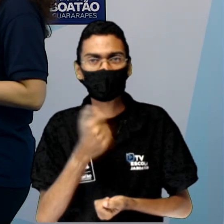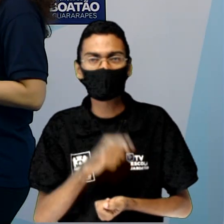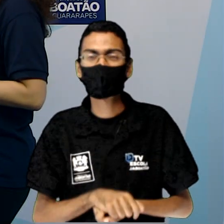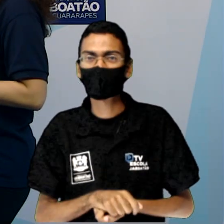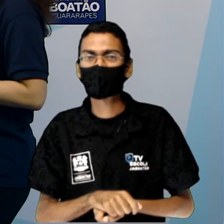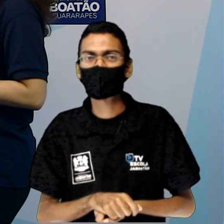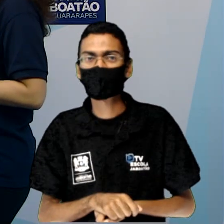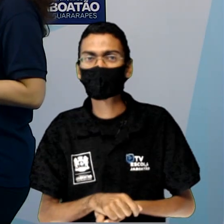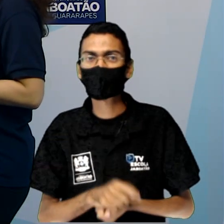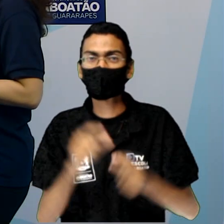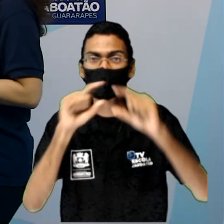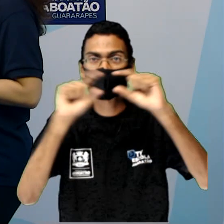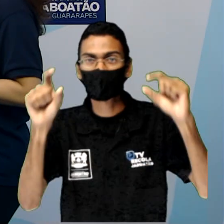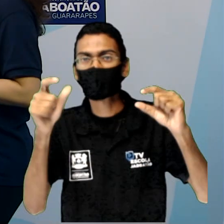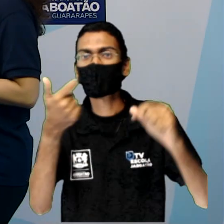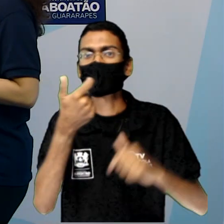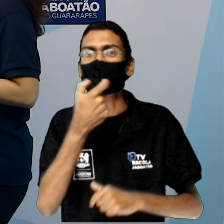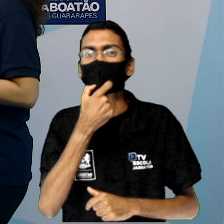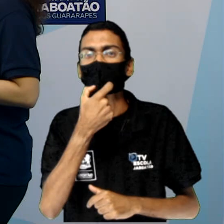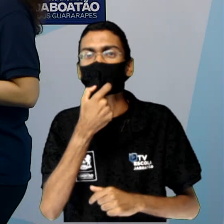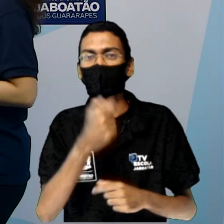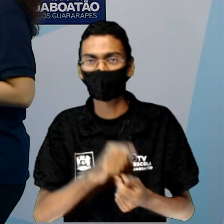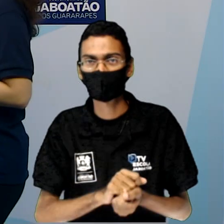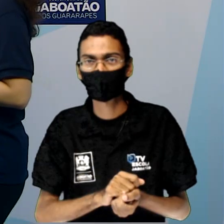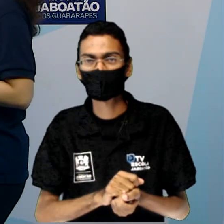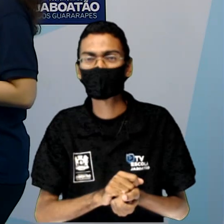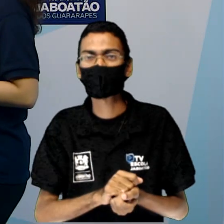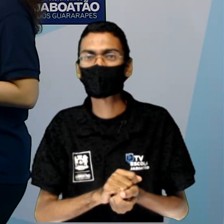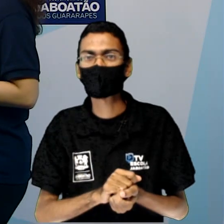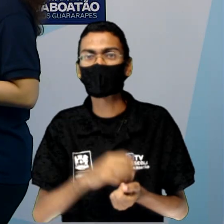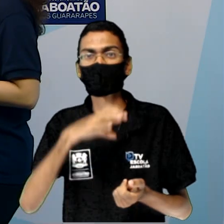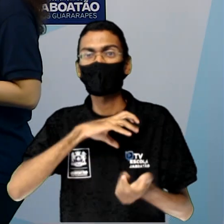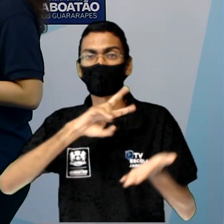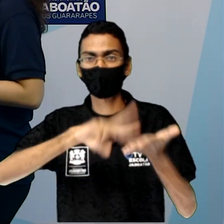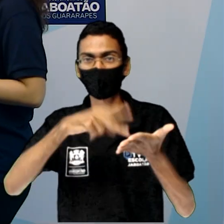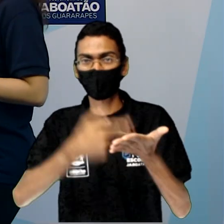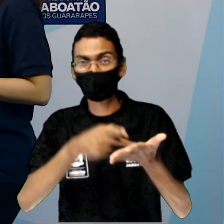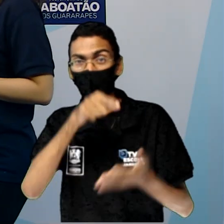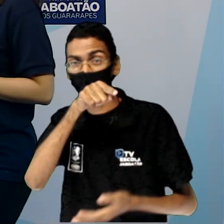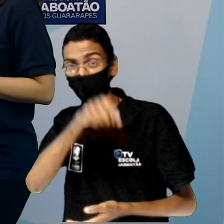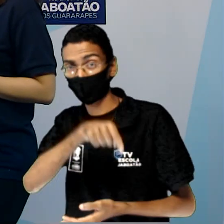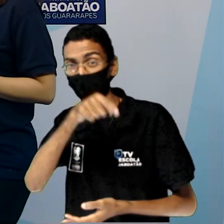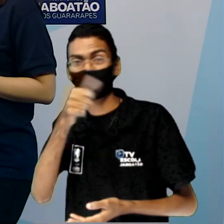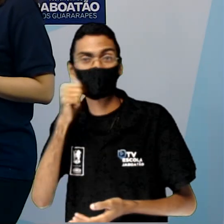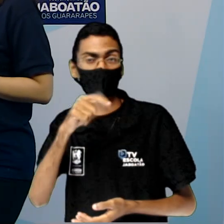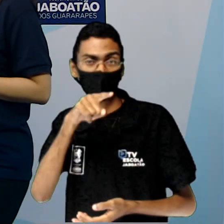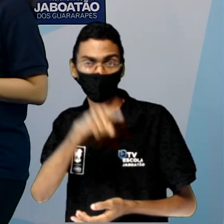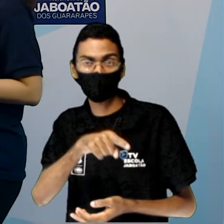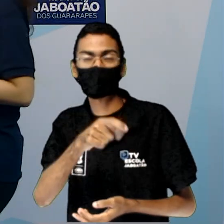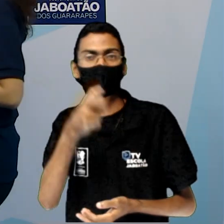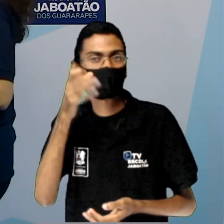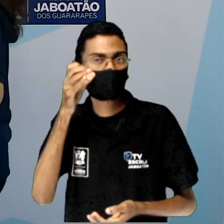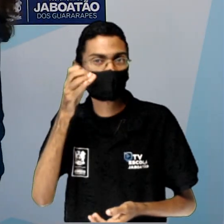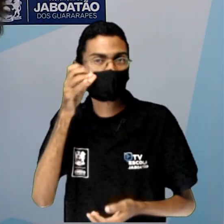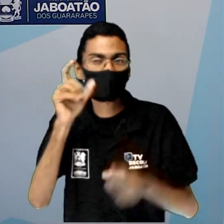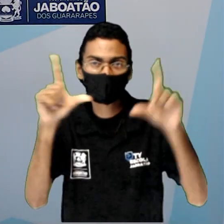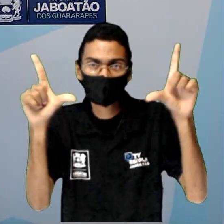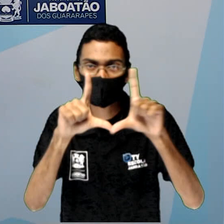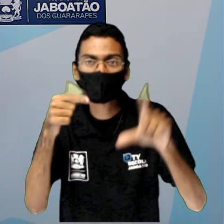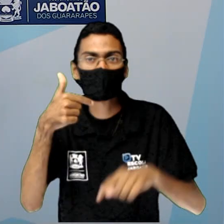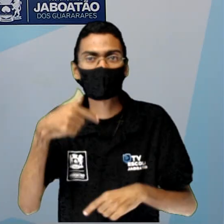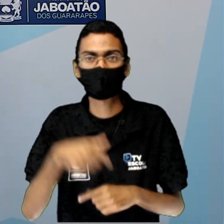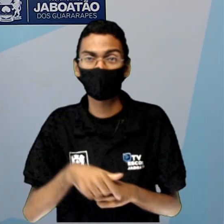she watched TV yesterday. Ela assistiu TV ontem. A frase está